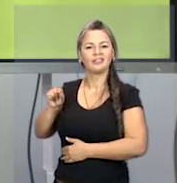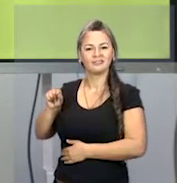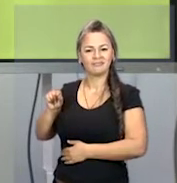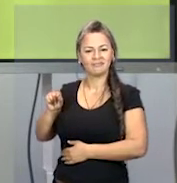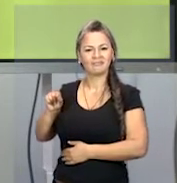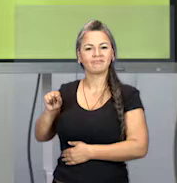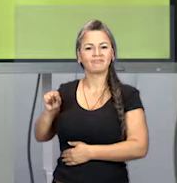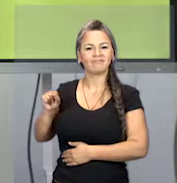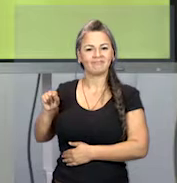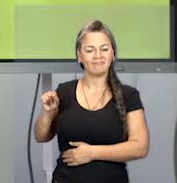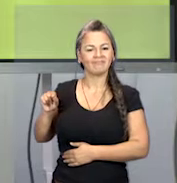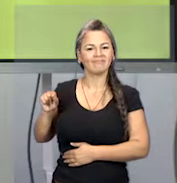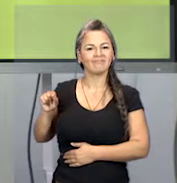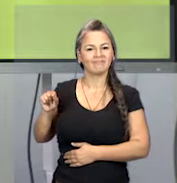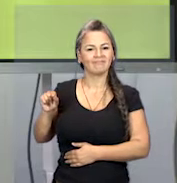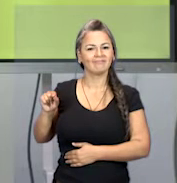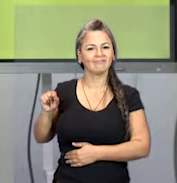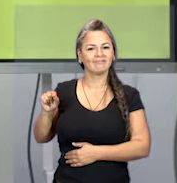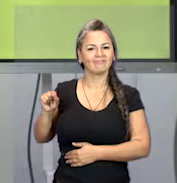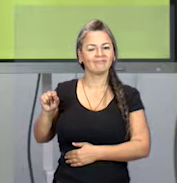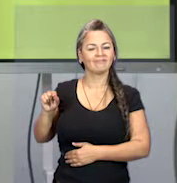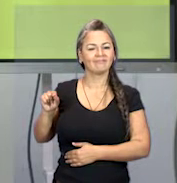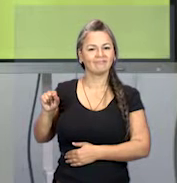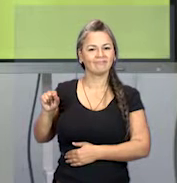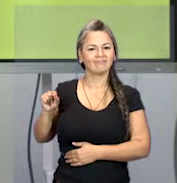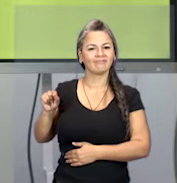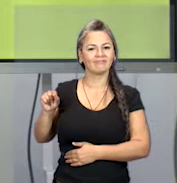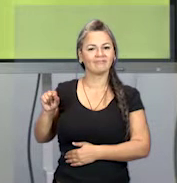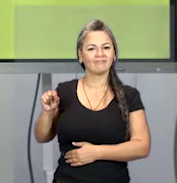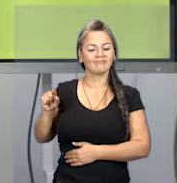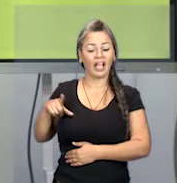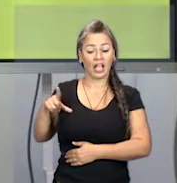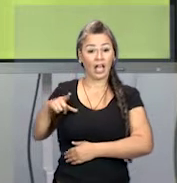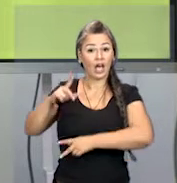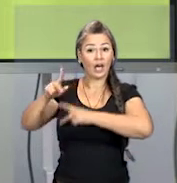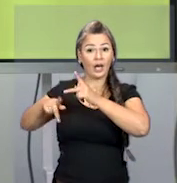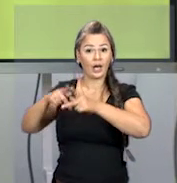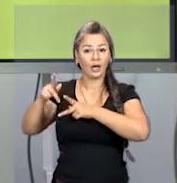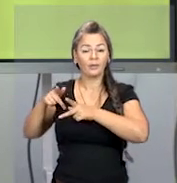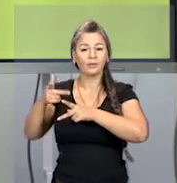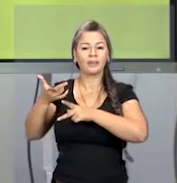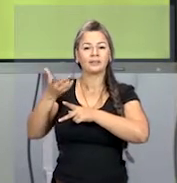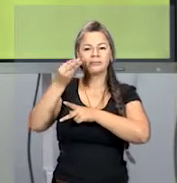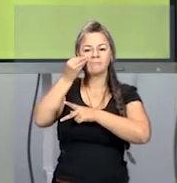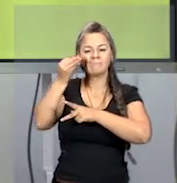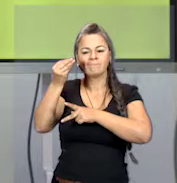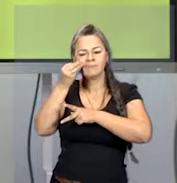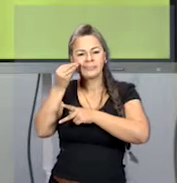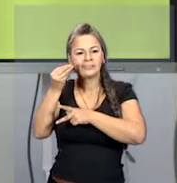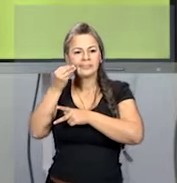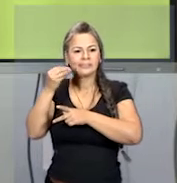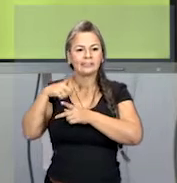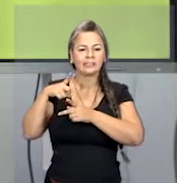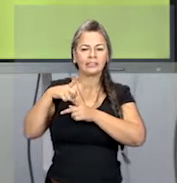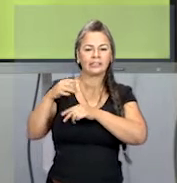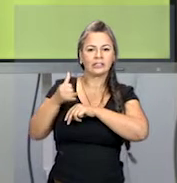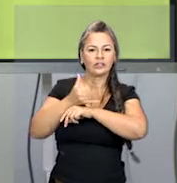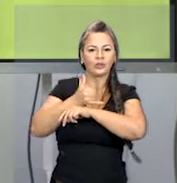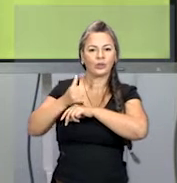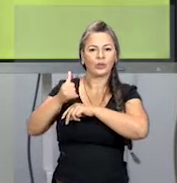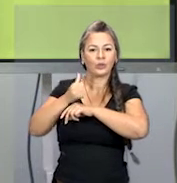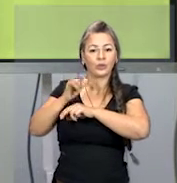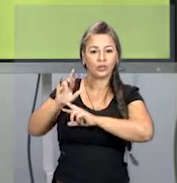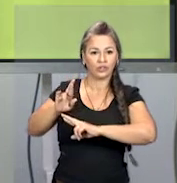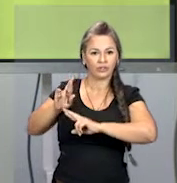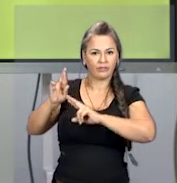menos complexas para sociedades mais complexas, havia dinâmicas diferentes. Então, nas sociedades